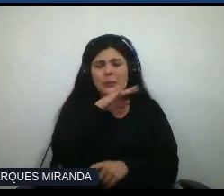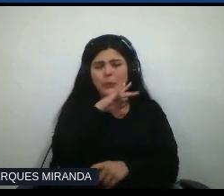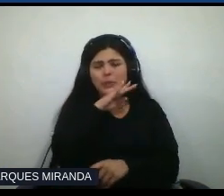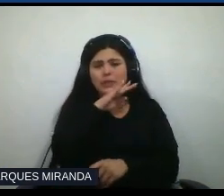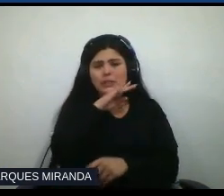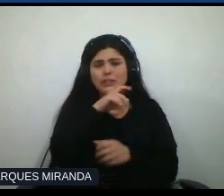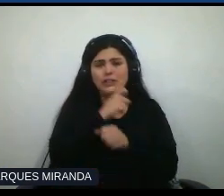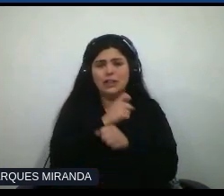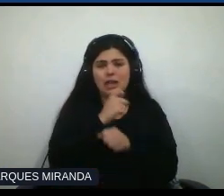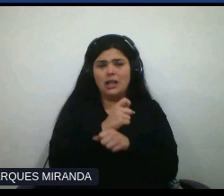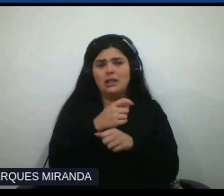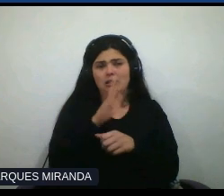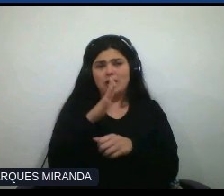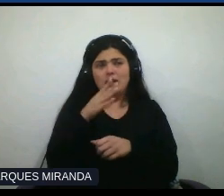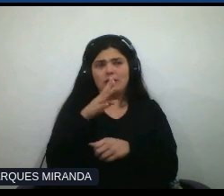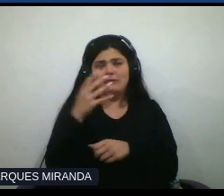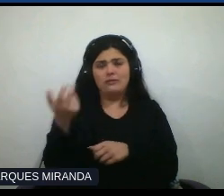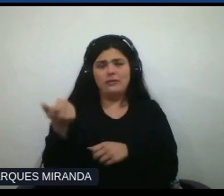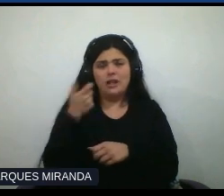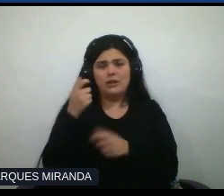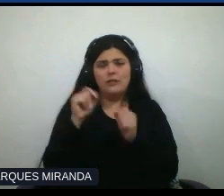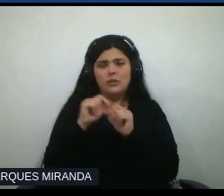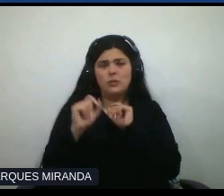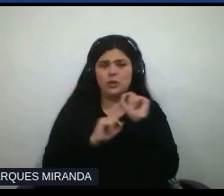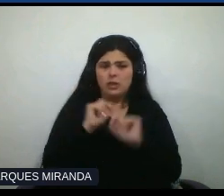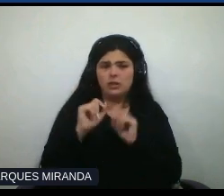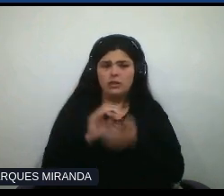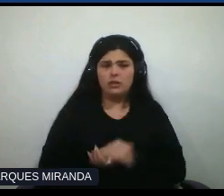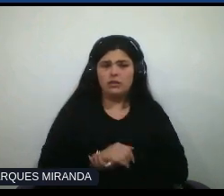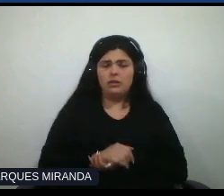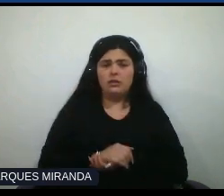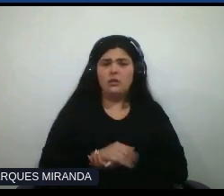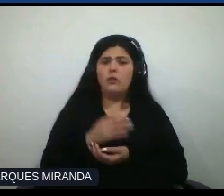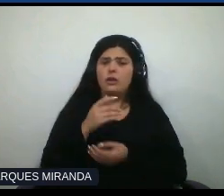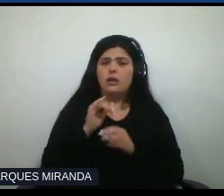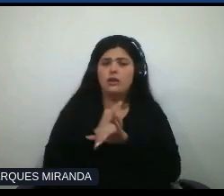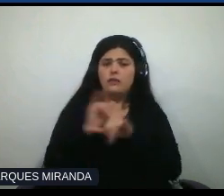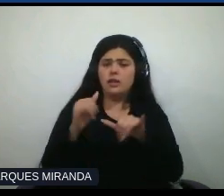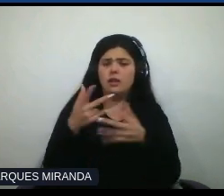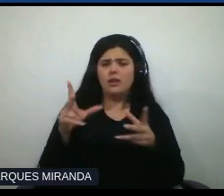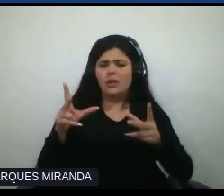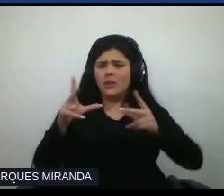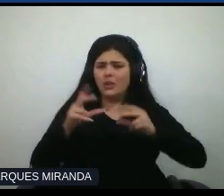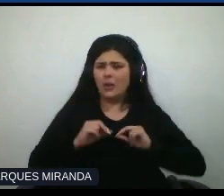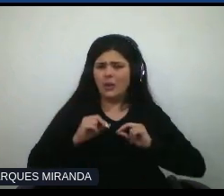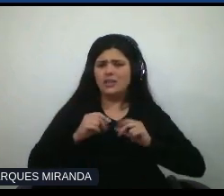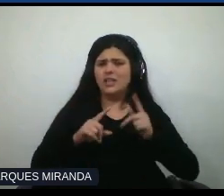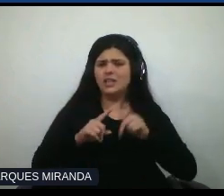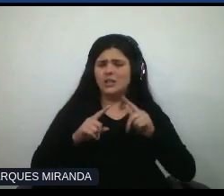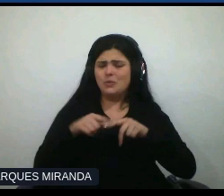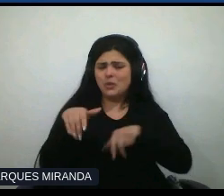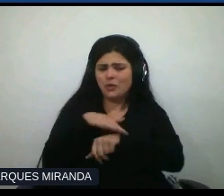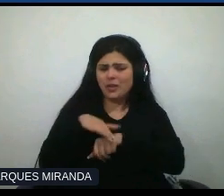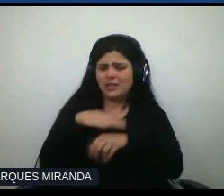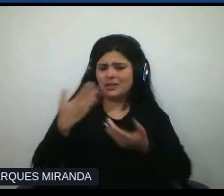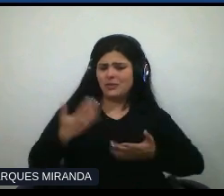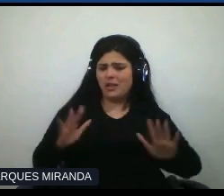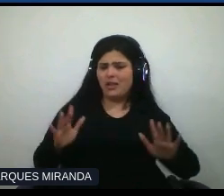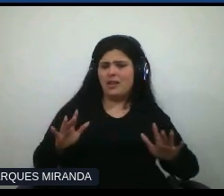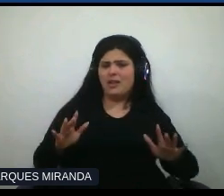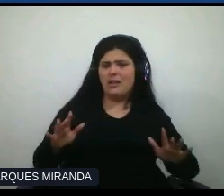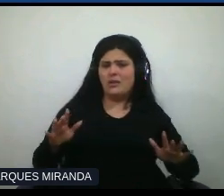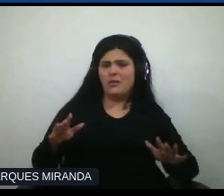já ouvi. O que eu fiz com isso? Eu cheguei e me comuniquei. Eu falei, poxa, não é um tipo de conversa que a gente pode ter mais em